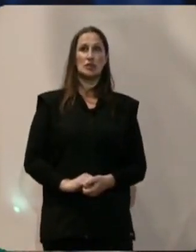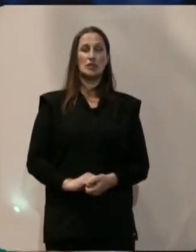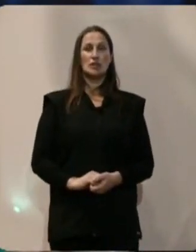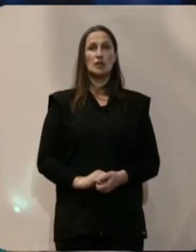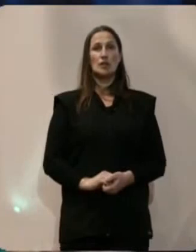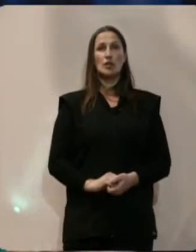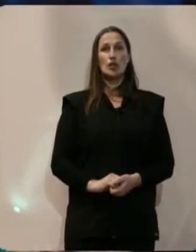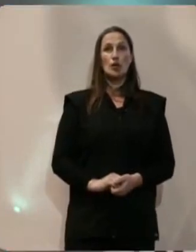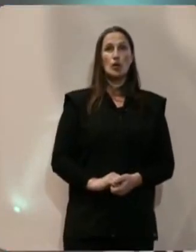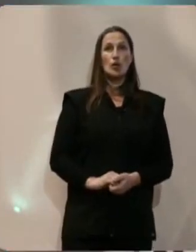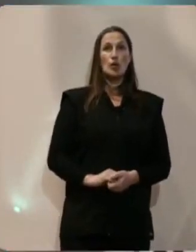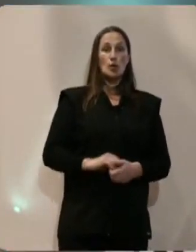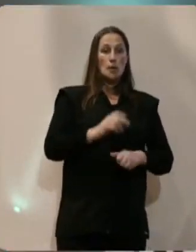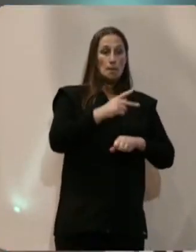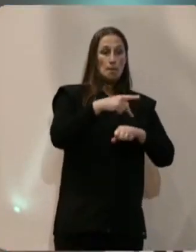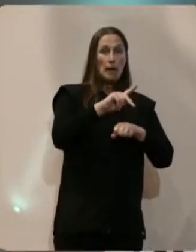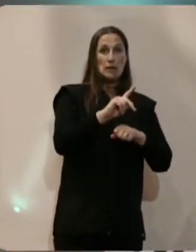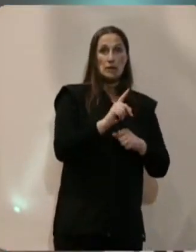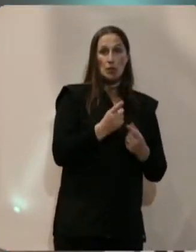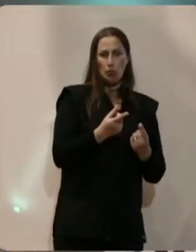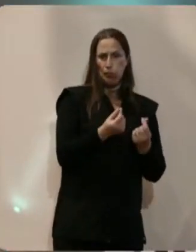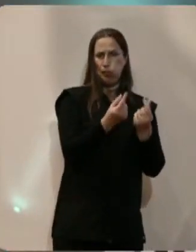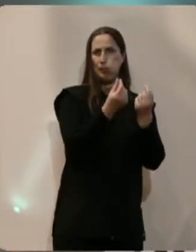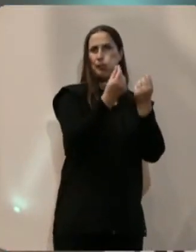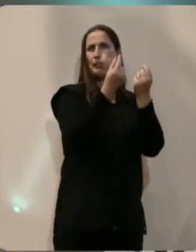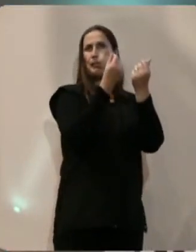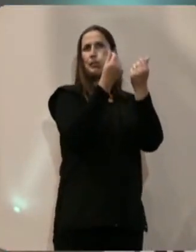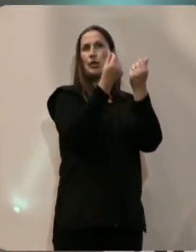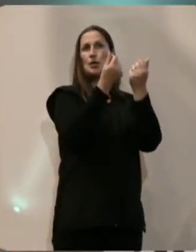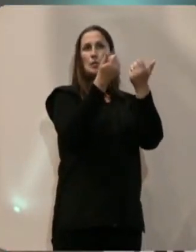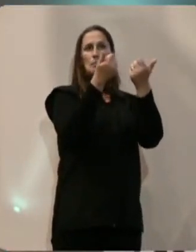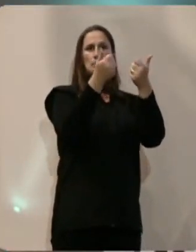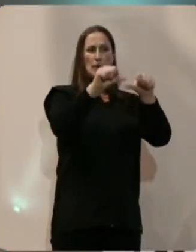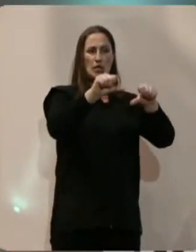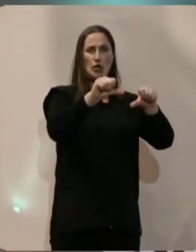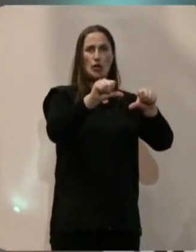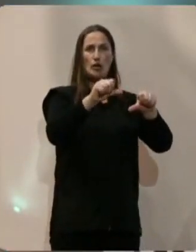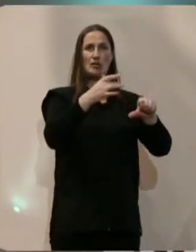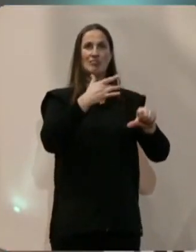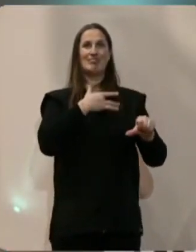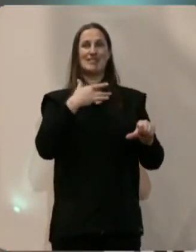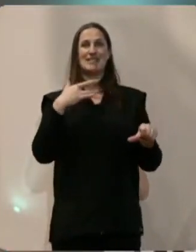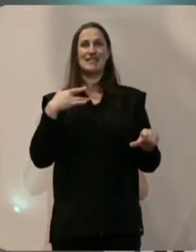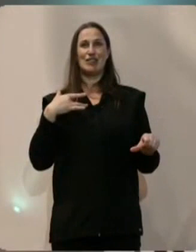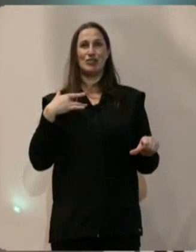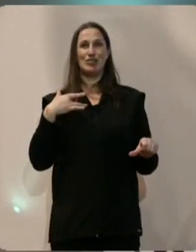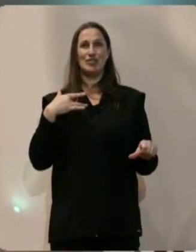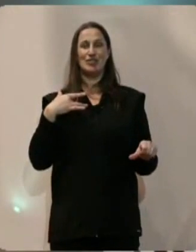O mais rico país do mundo tem o pior sistema de saúde.